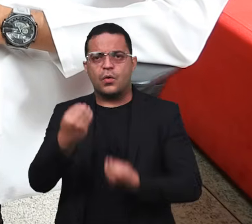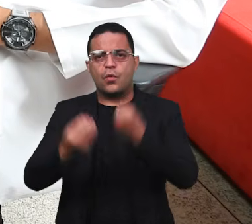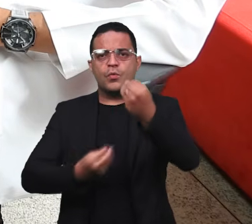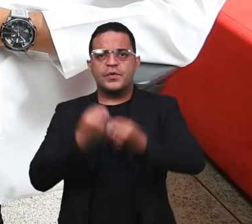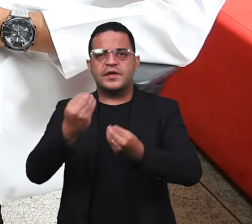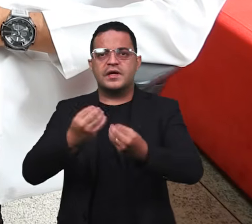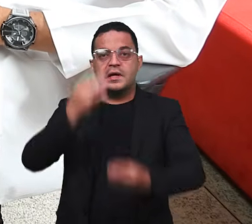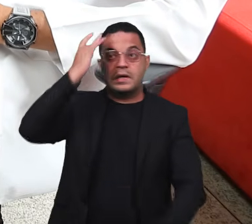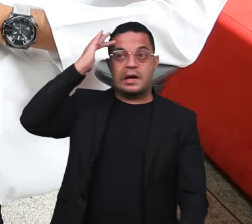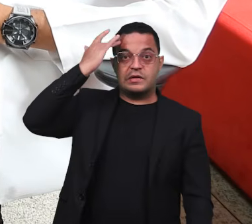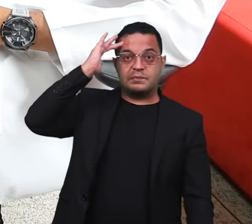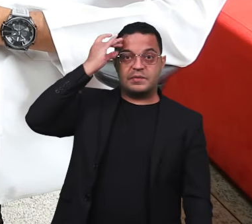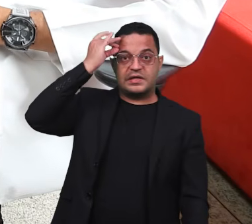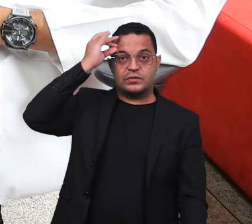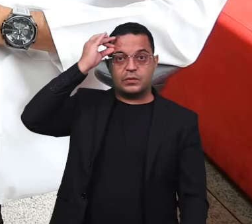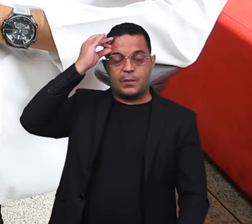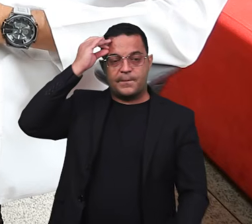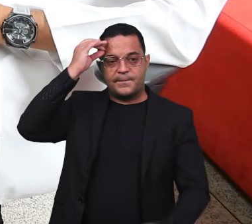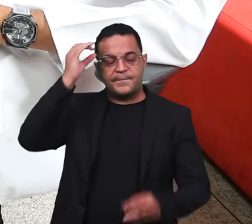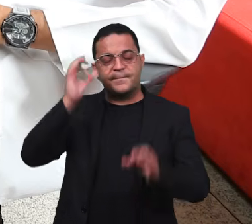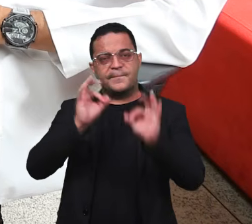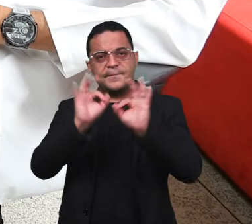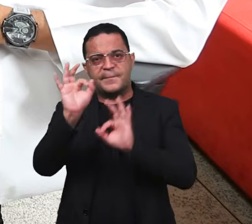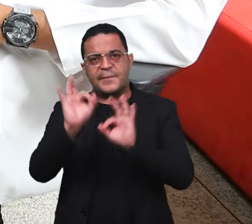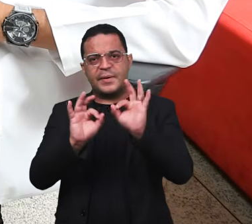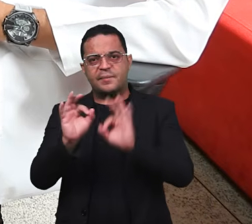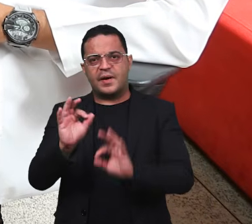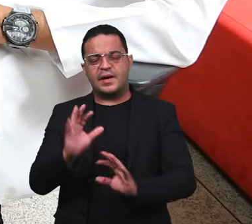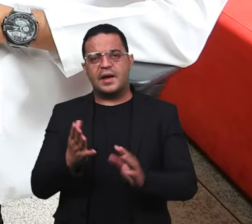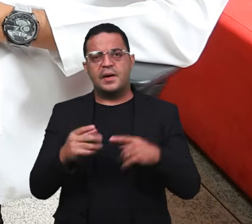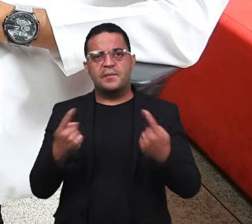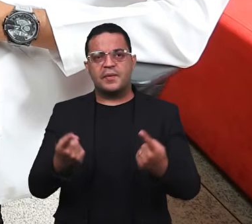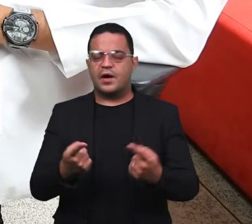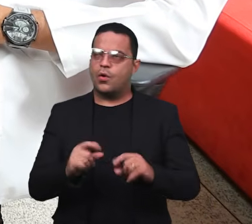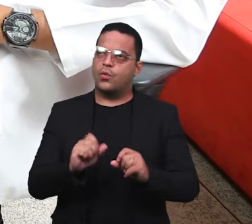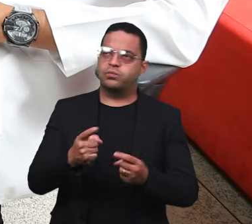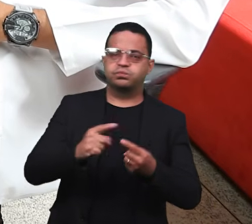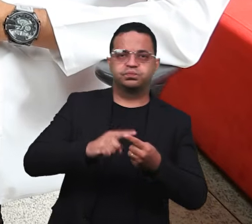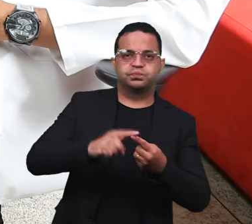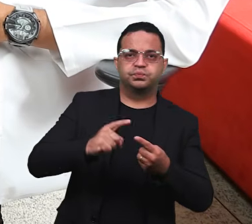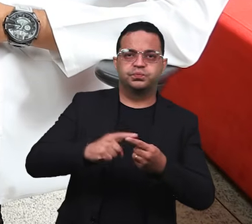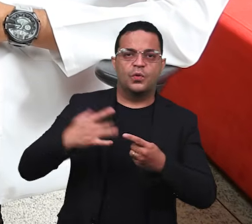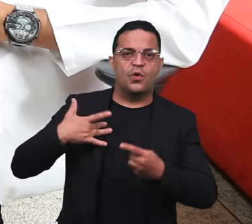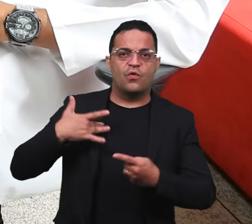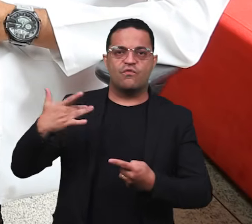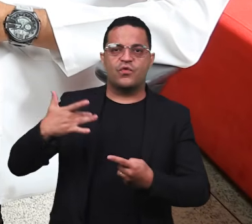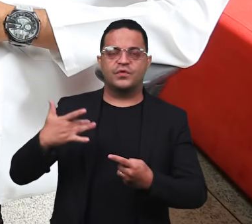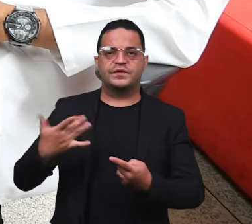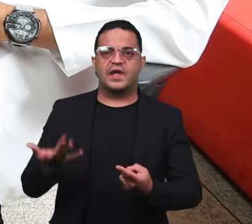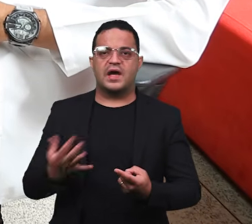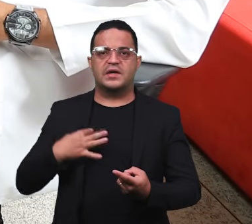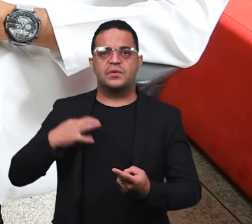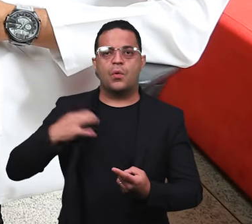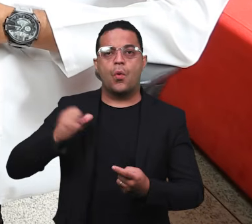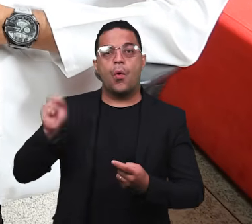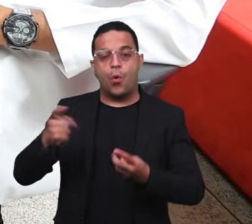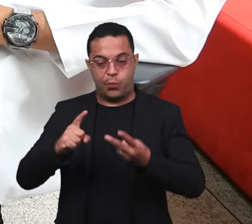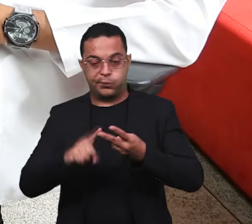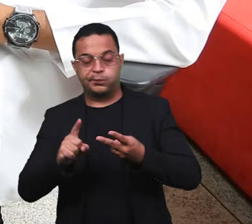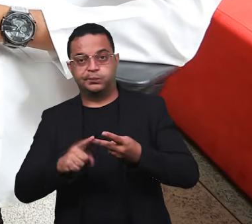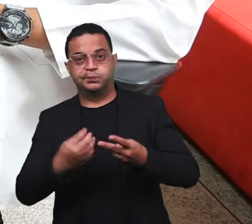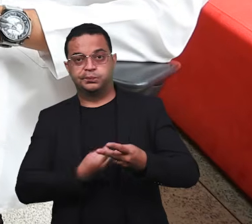preparo espiritual para a gente subir para o Manaim, seja para voluntário, seja para o membro que está fazendo ali